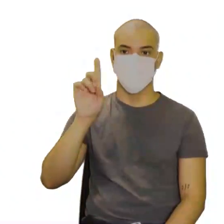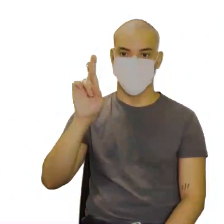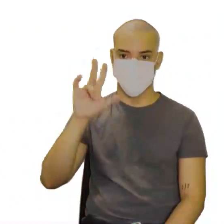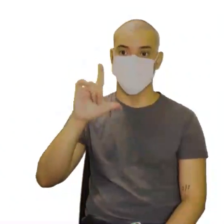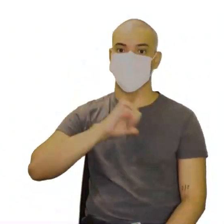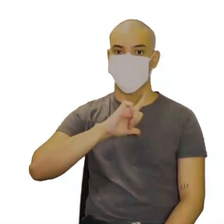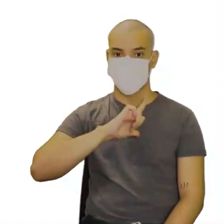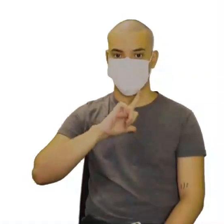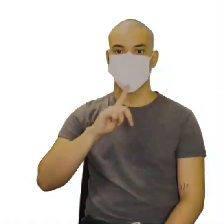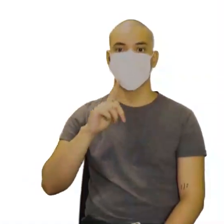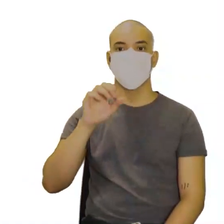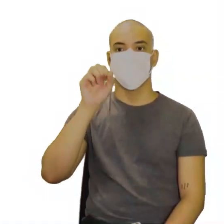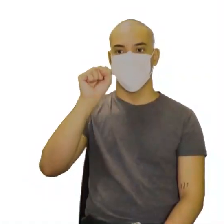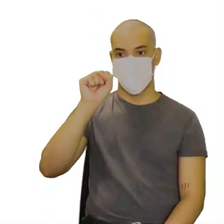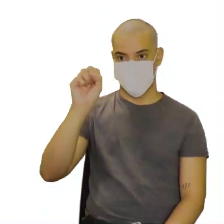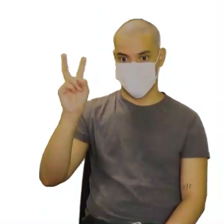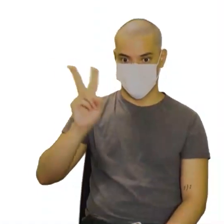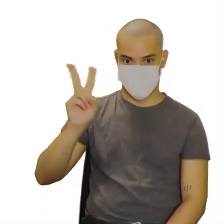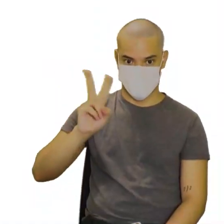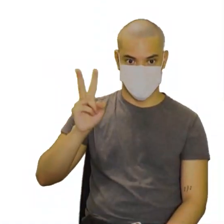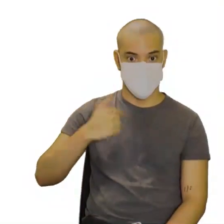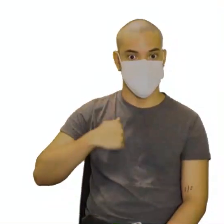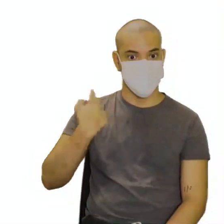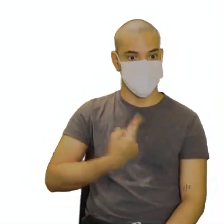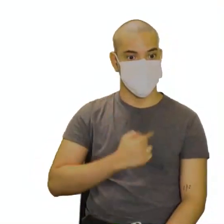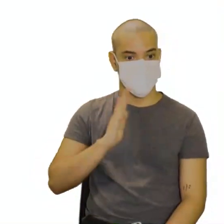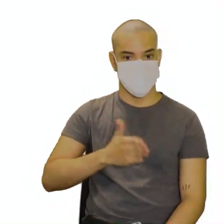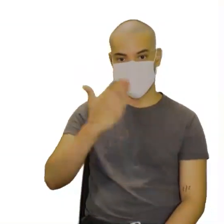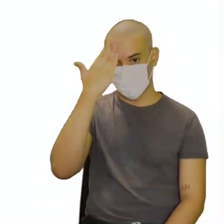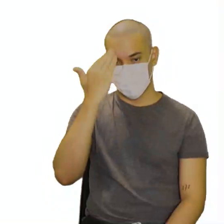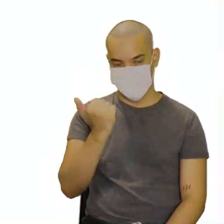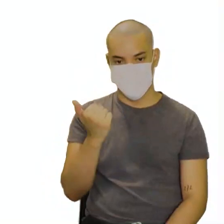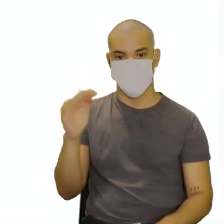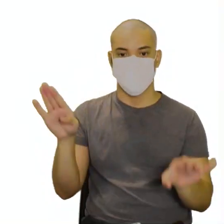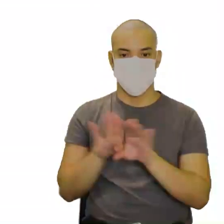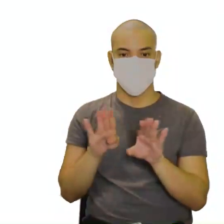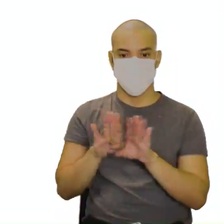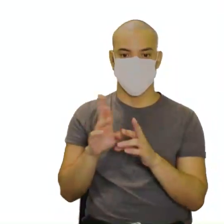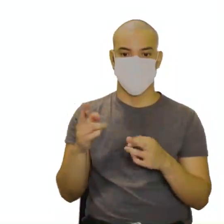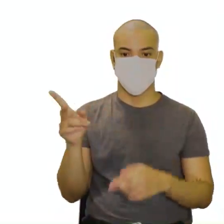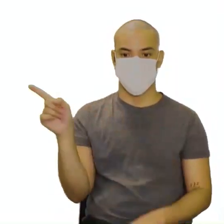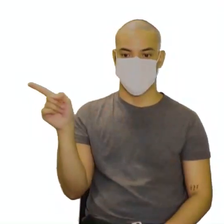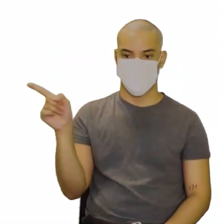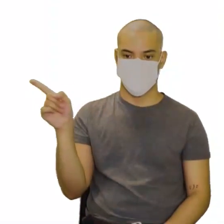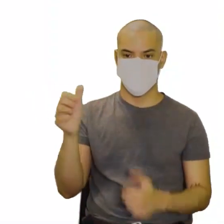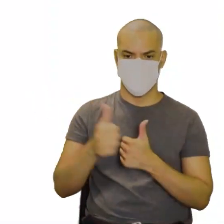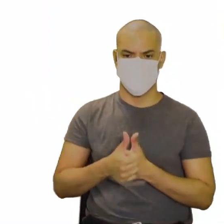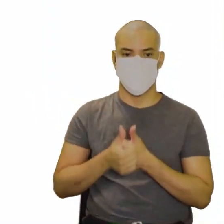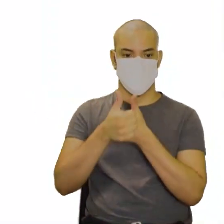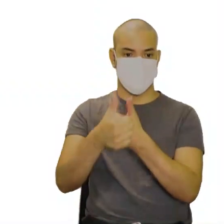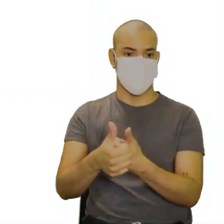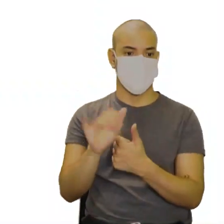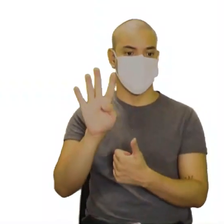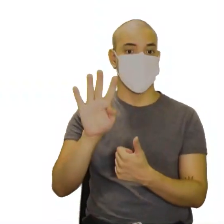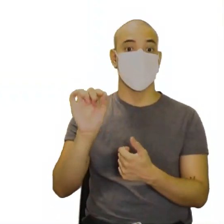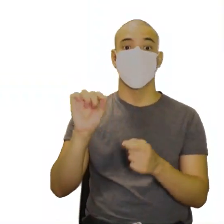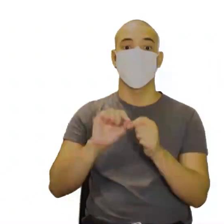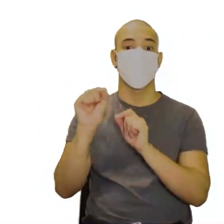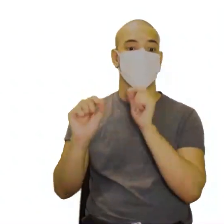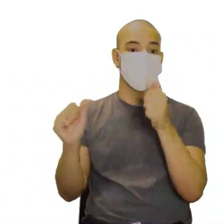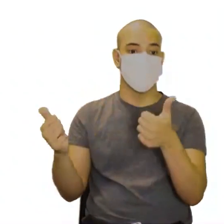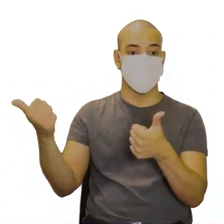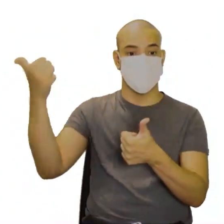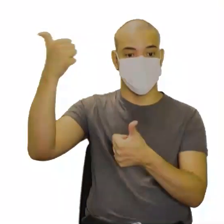eletromotriz de 8 volts, está aqui, ok? Nossa resistência equivalente, 4. O que eu vou fazer